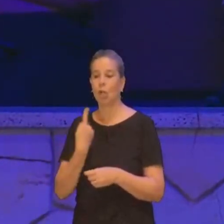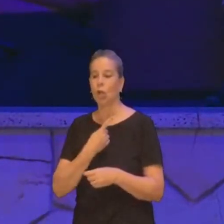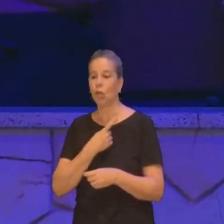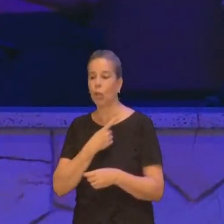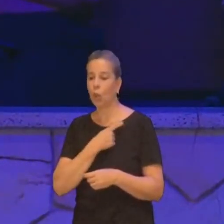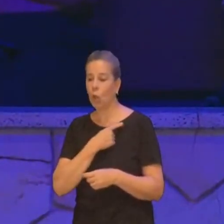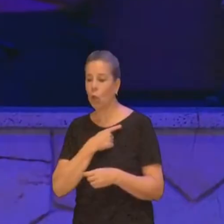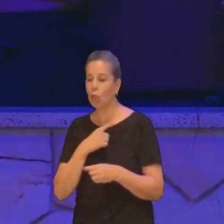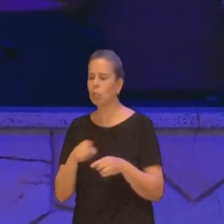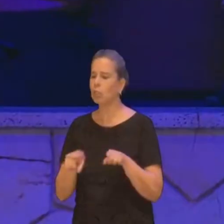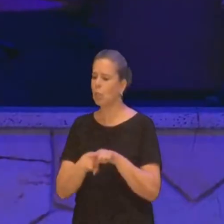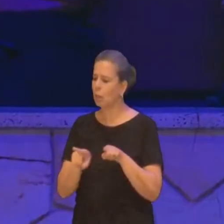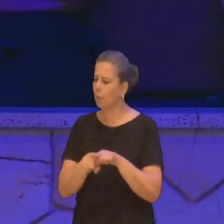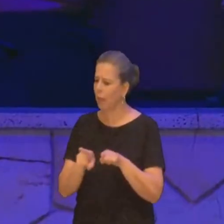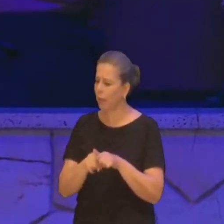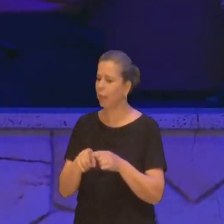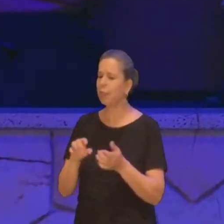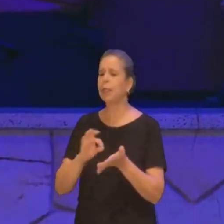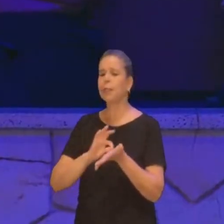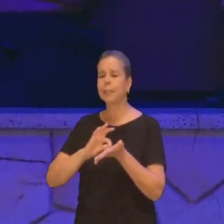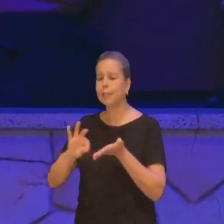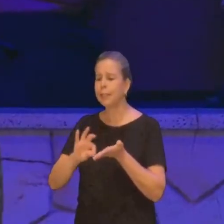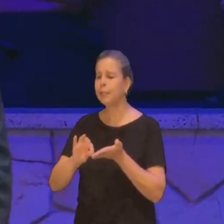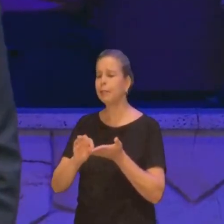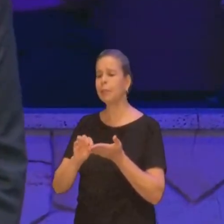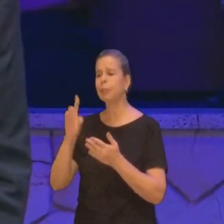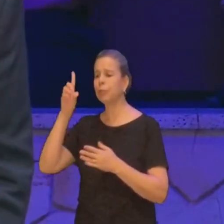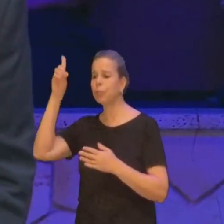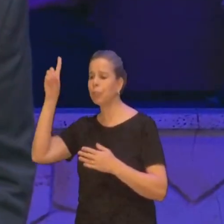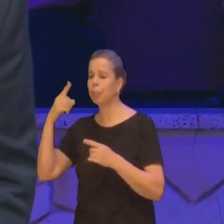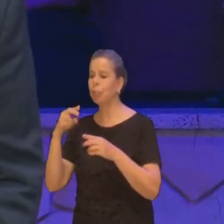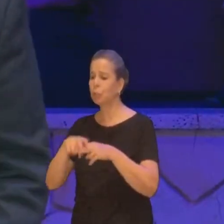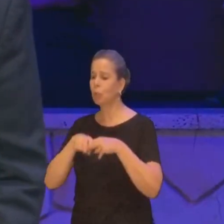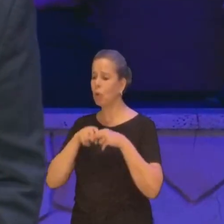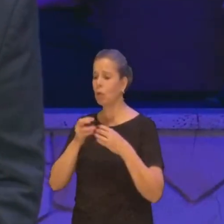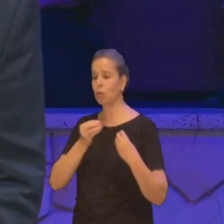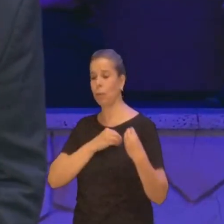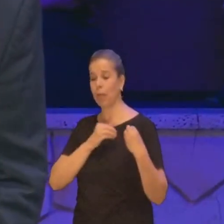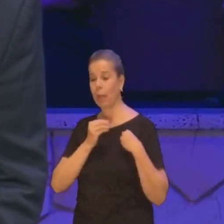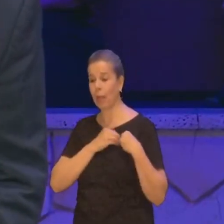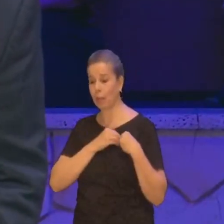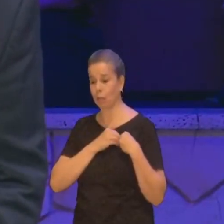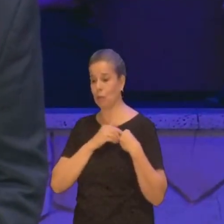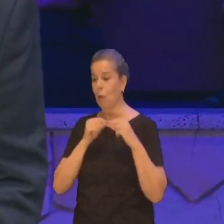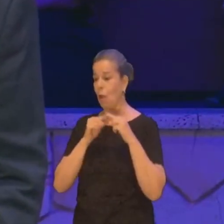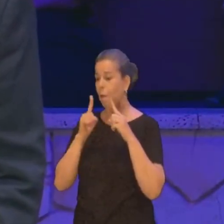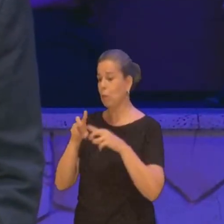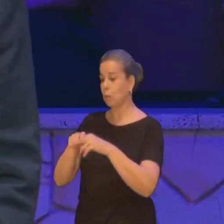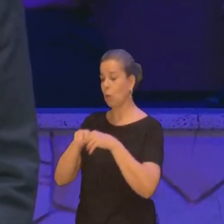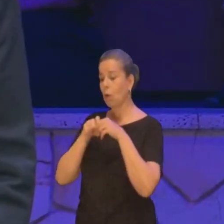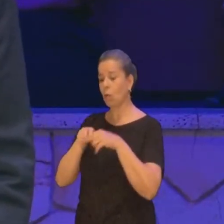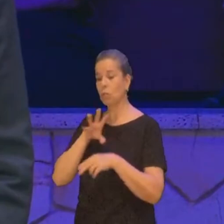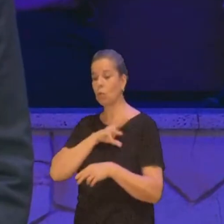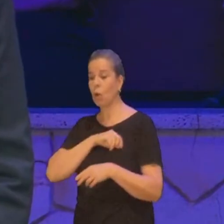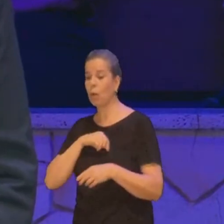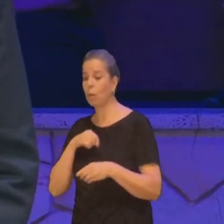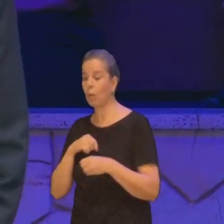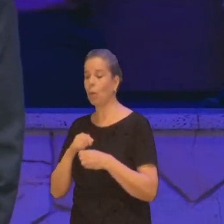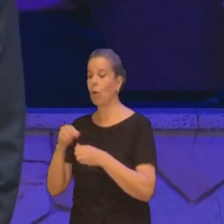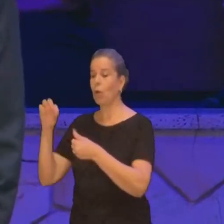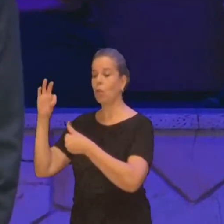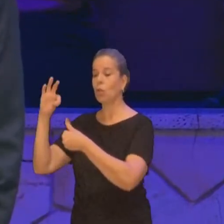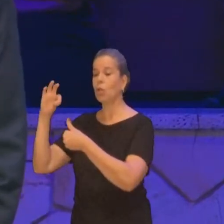como inimigos de Deus, nós somos separados pelo pecado, mas por amor, Ele entregou tudo